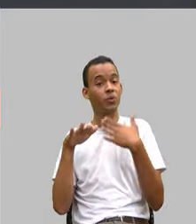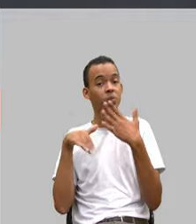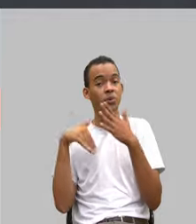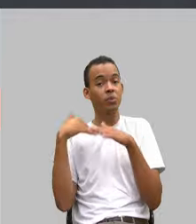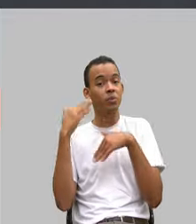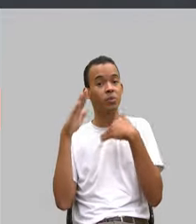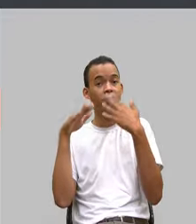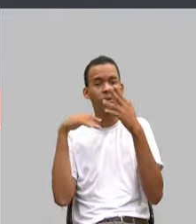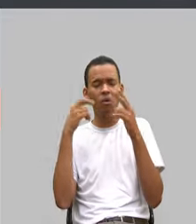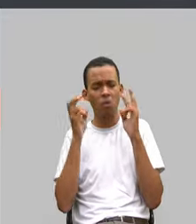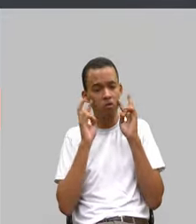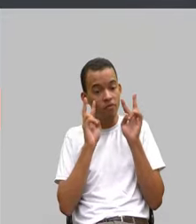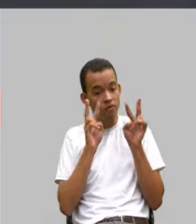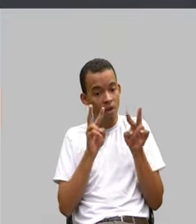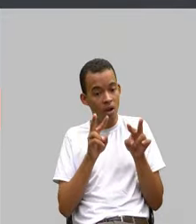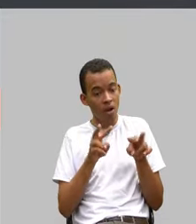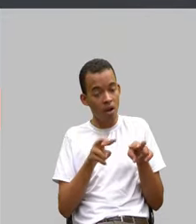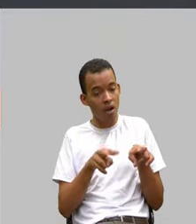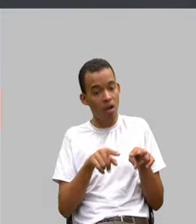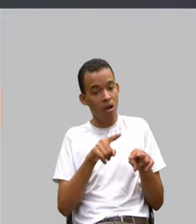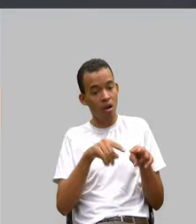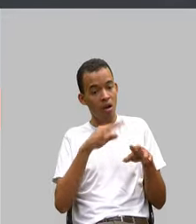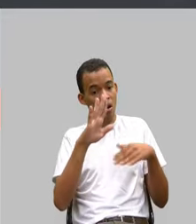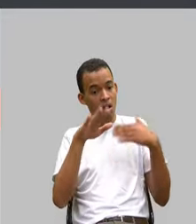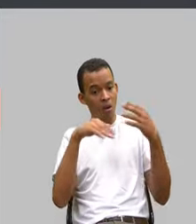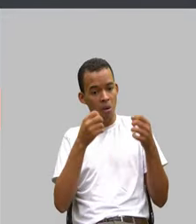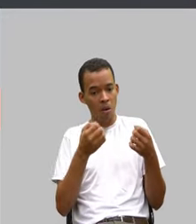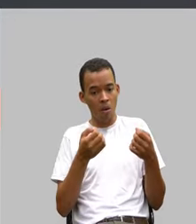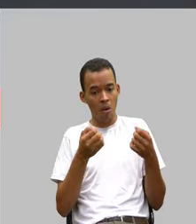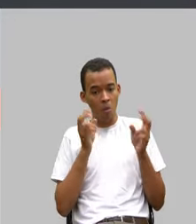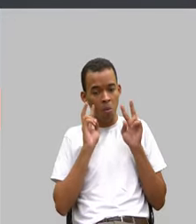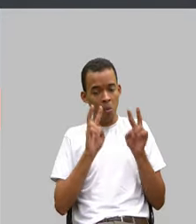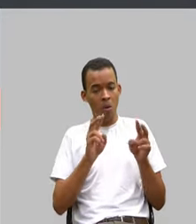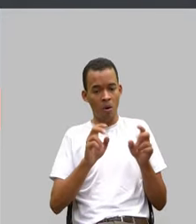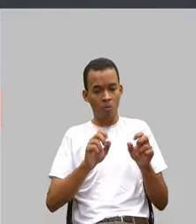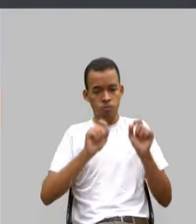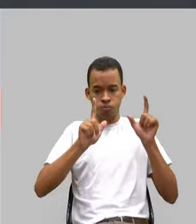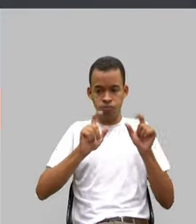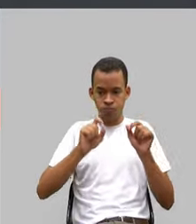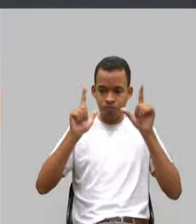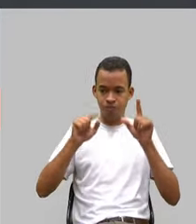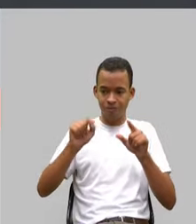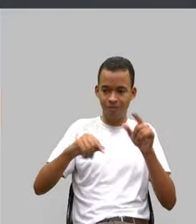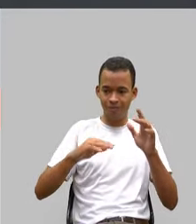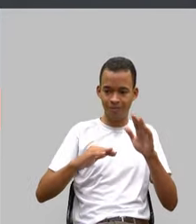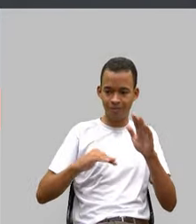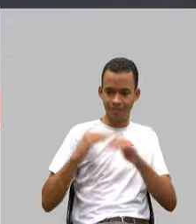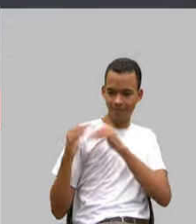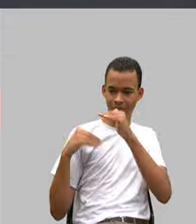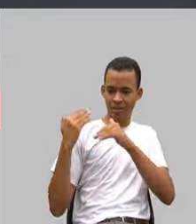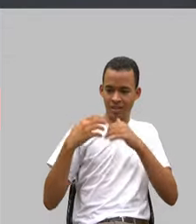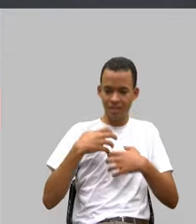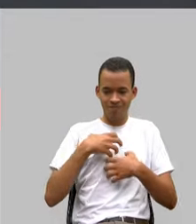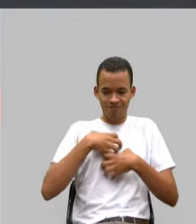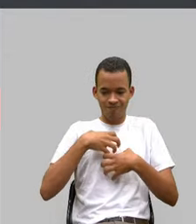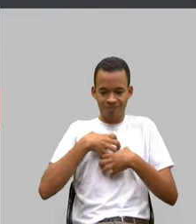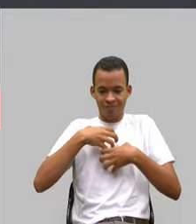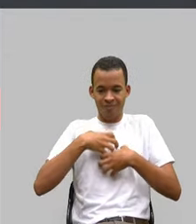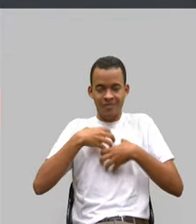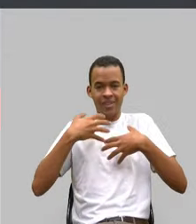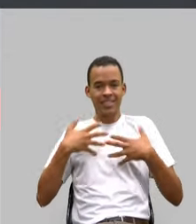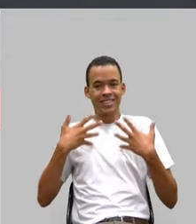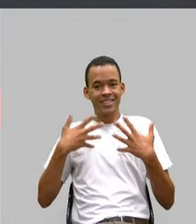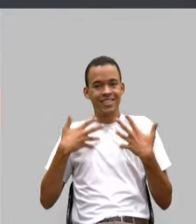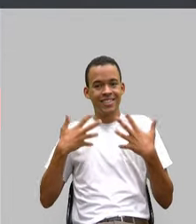aos meus olhos assim eu fui saltando nos meus olhos aquilo eu vivia aquilo dentro do meu coração com alegria